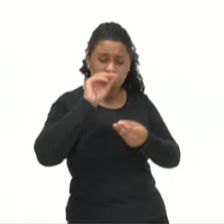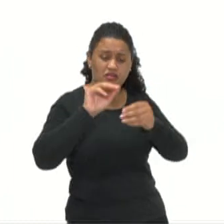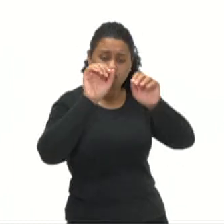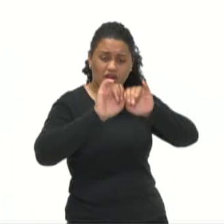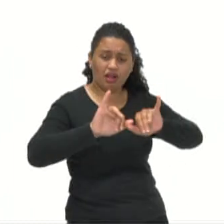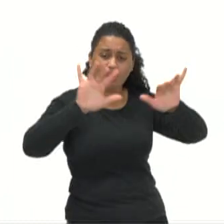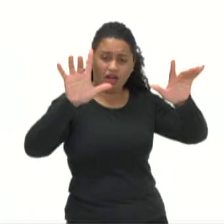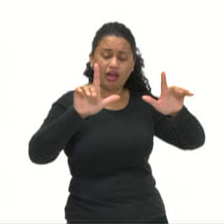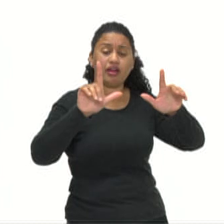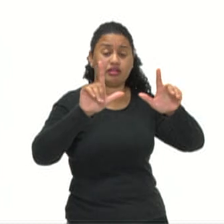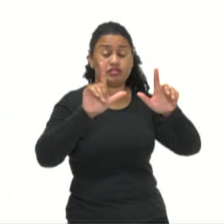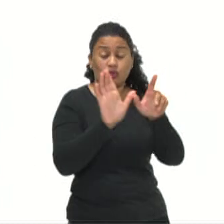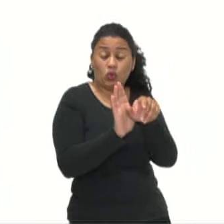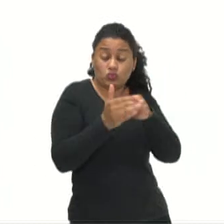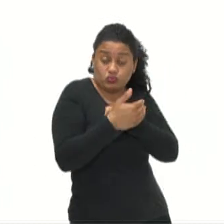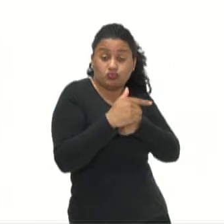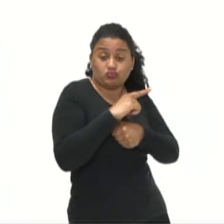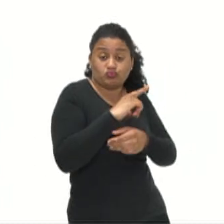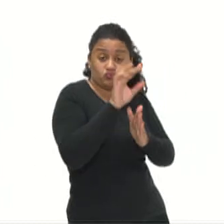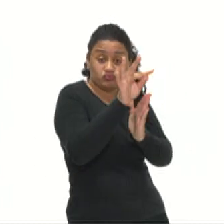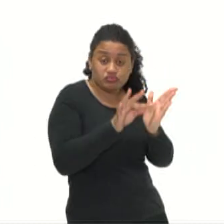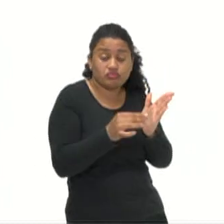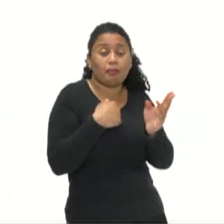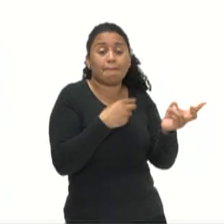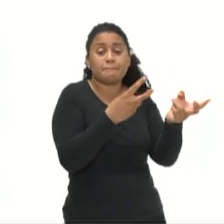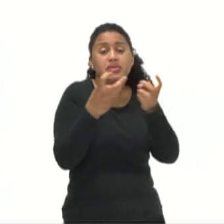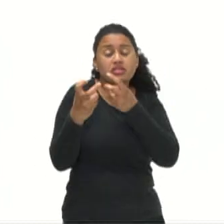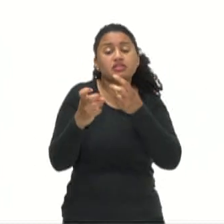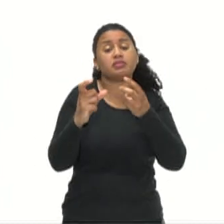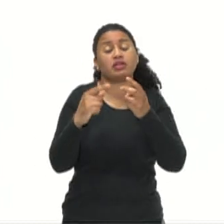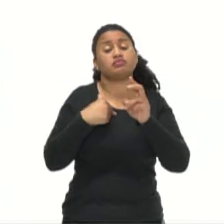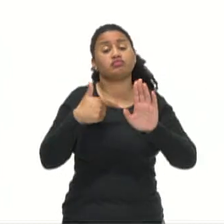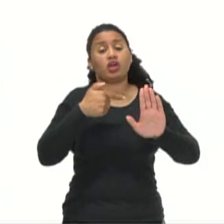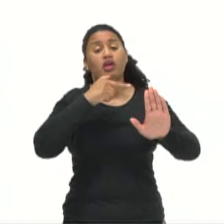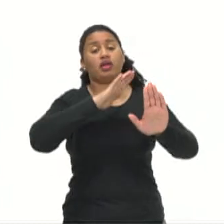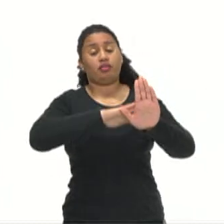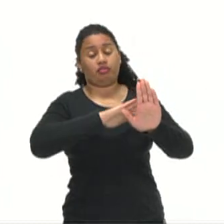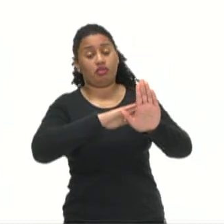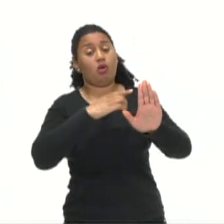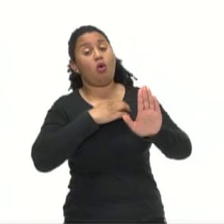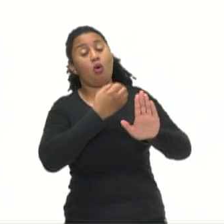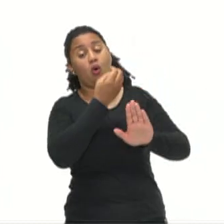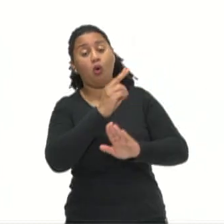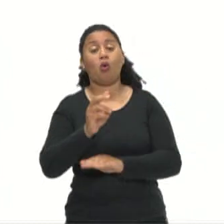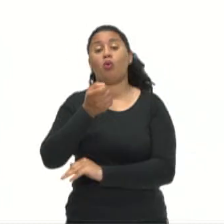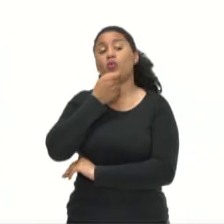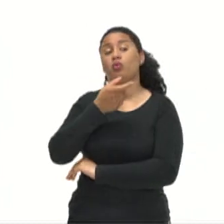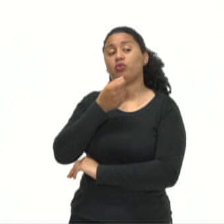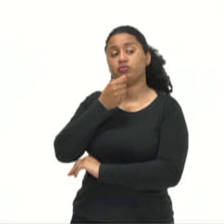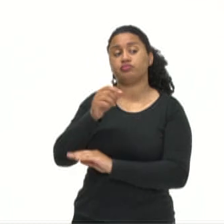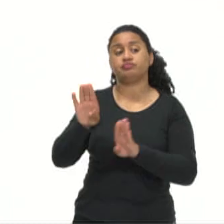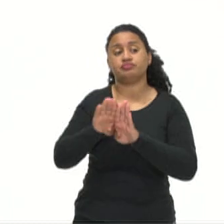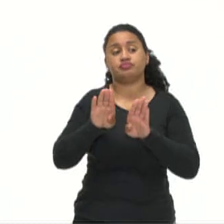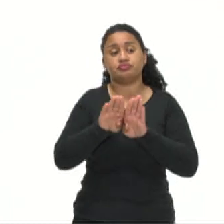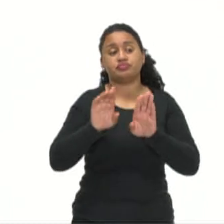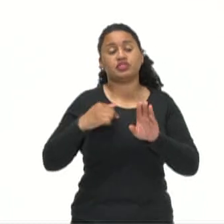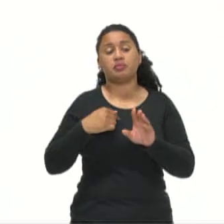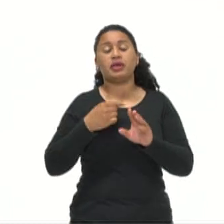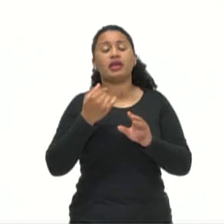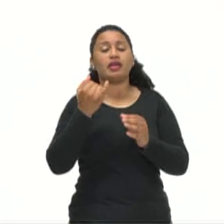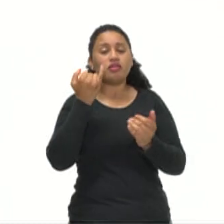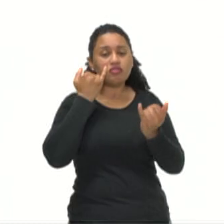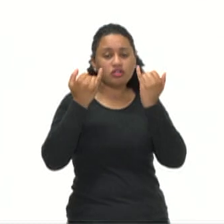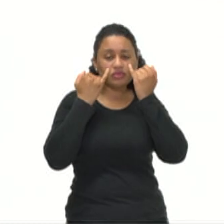nas entrelinhas, identificando efeitos de ironia ou humor. Vamos inferir uma informação implícita